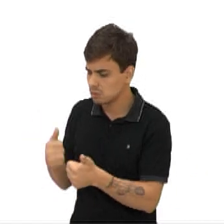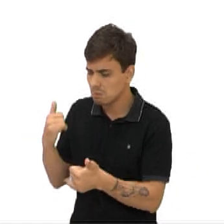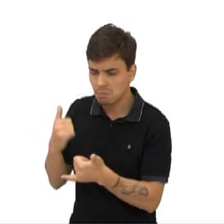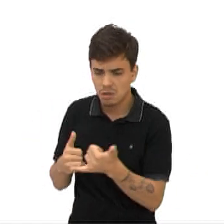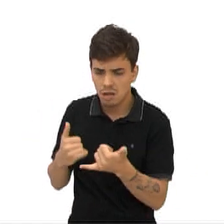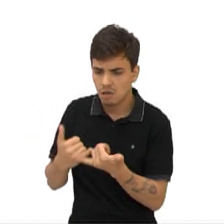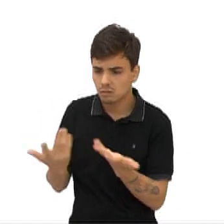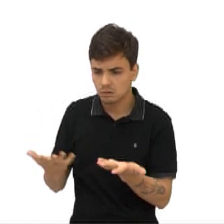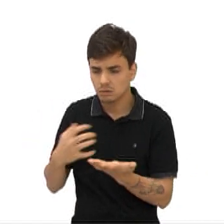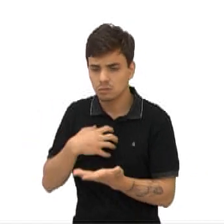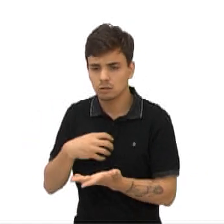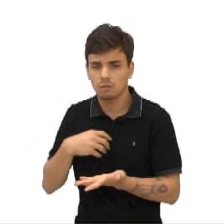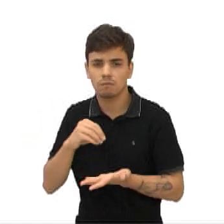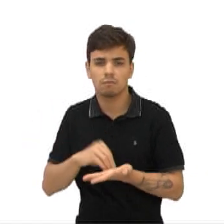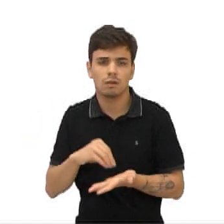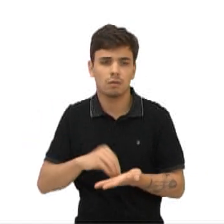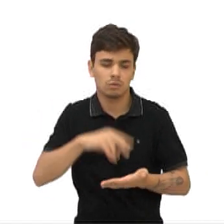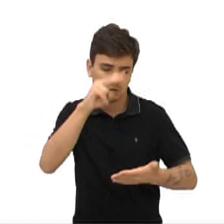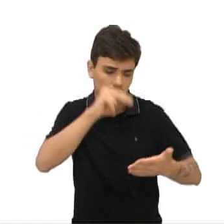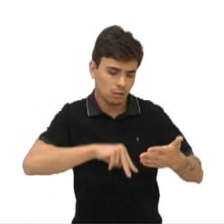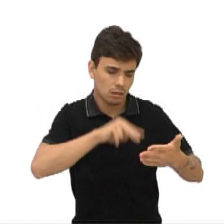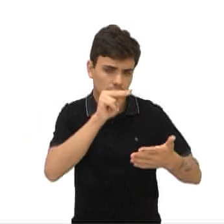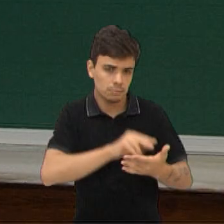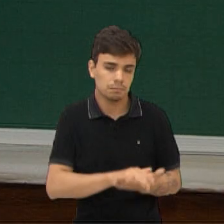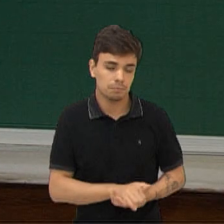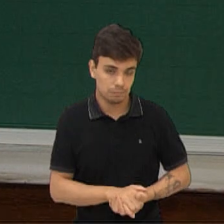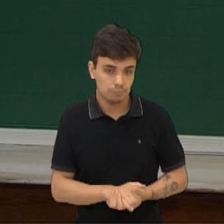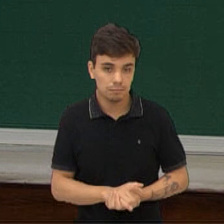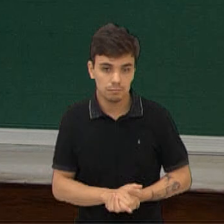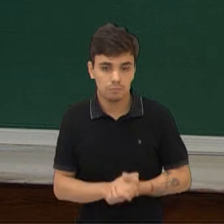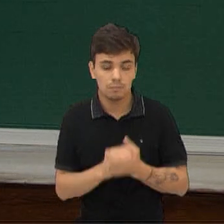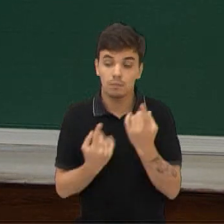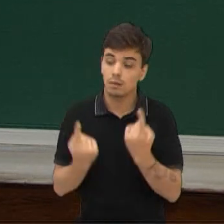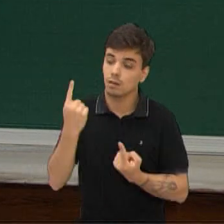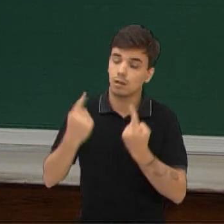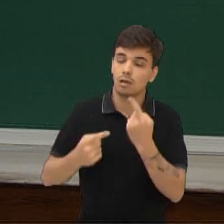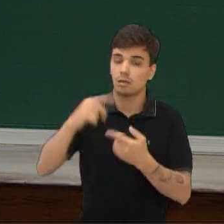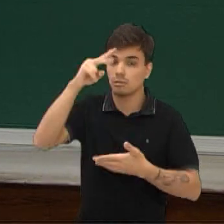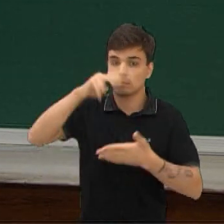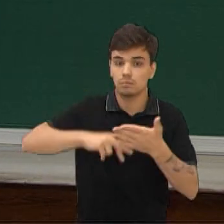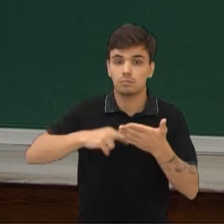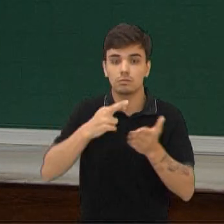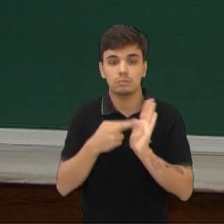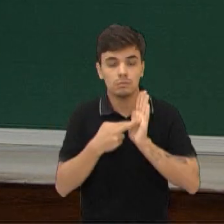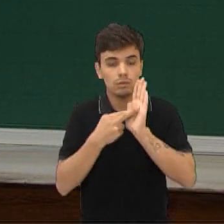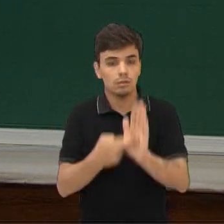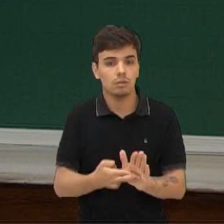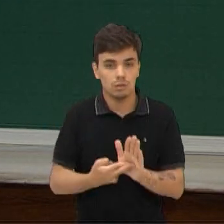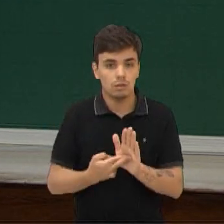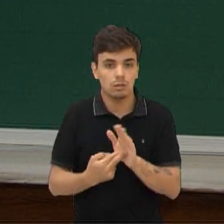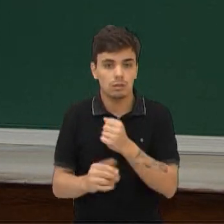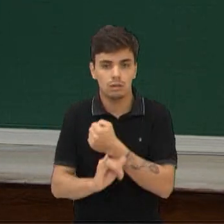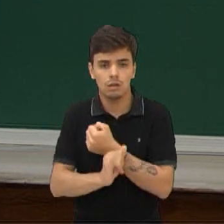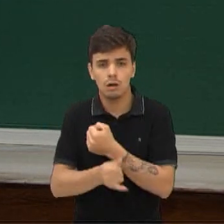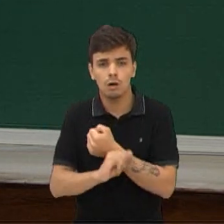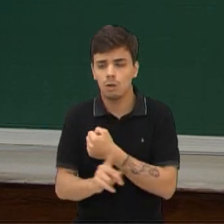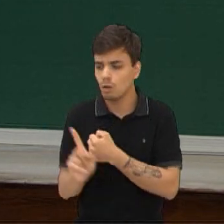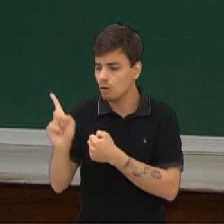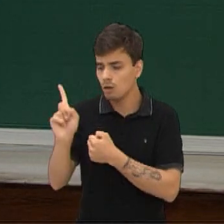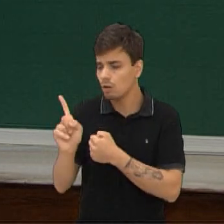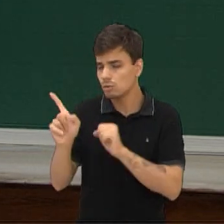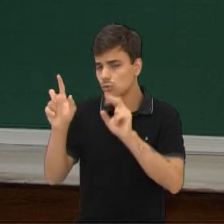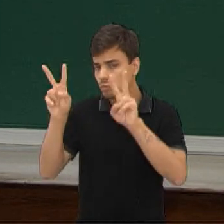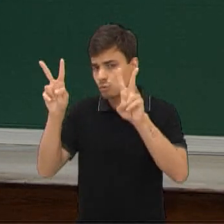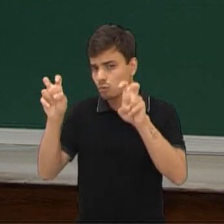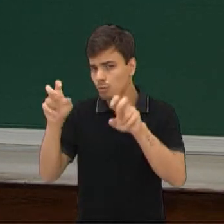ler palavras. Quem é a leitora, né, a qual a cronista se refere nesse trechinho aqui? De quem ela está